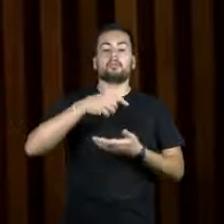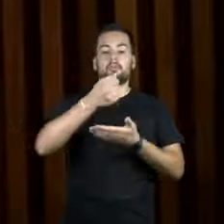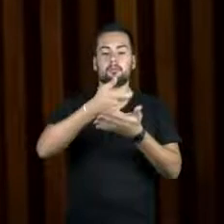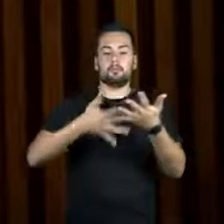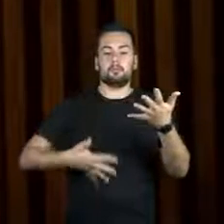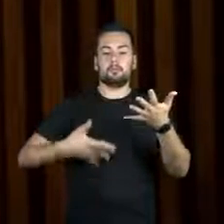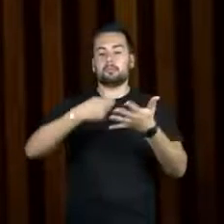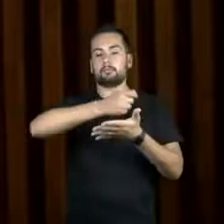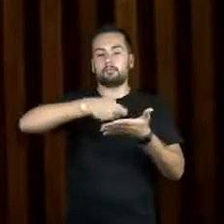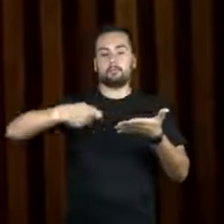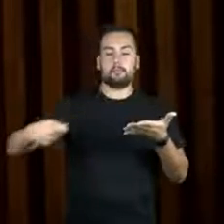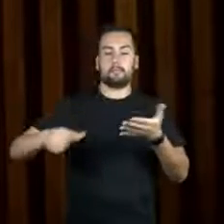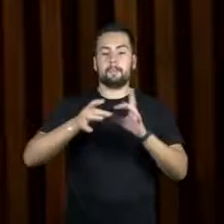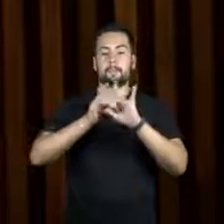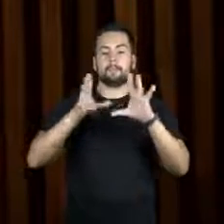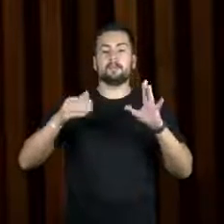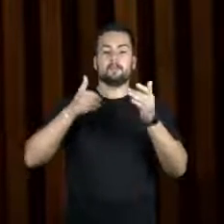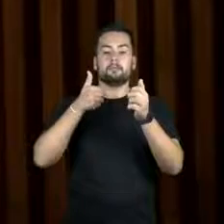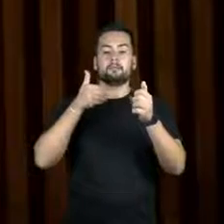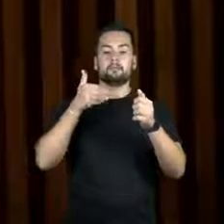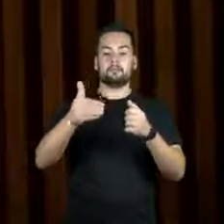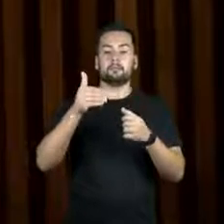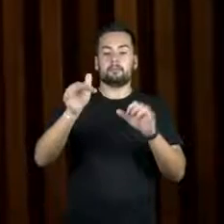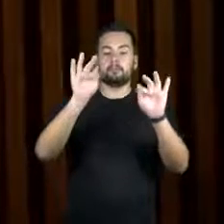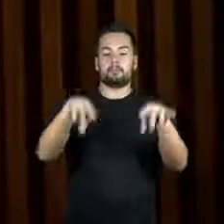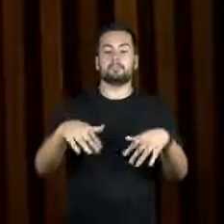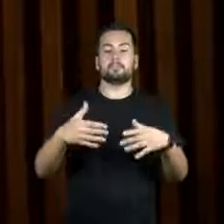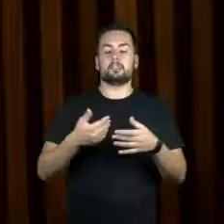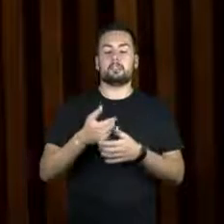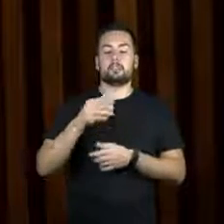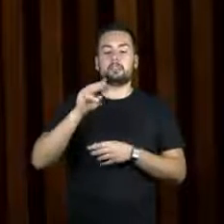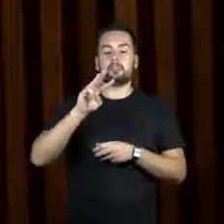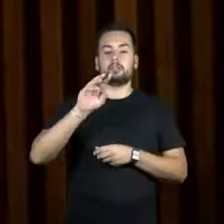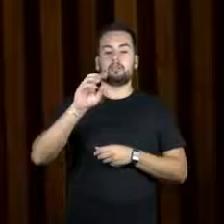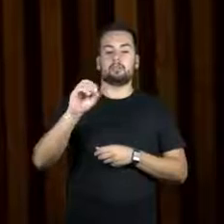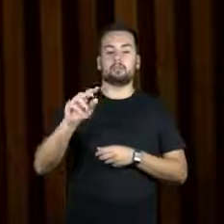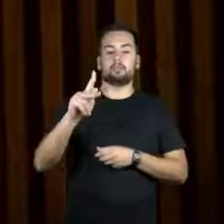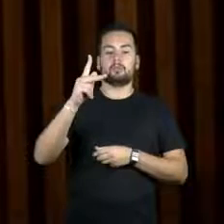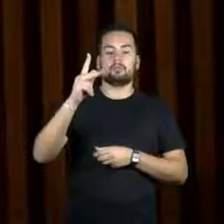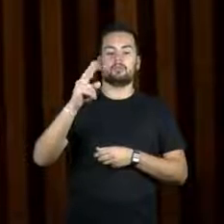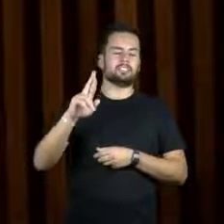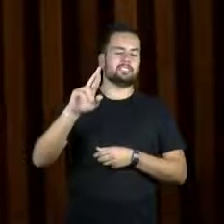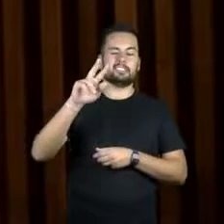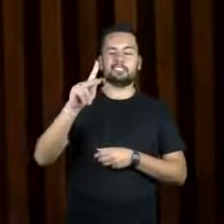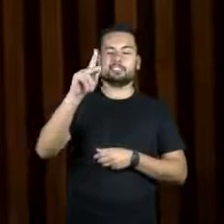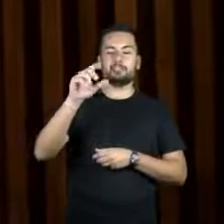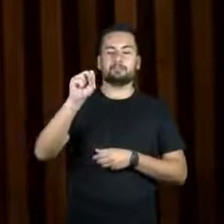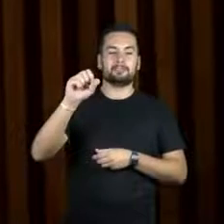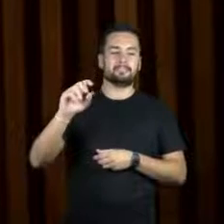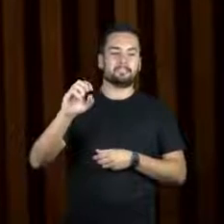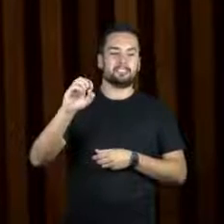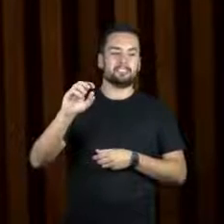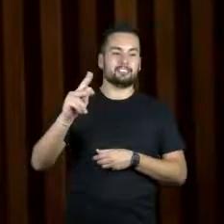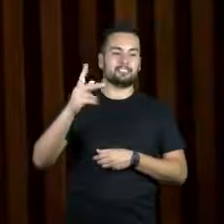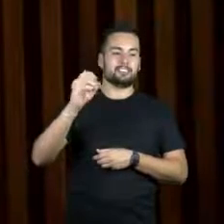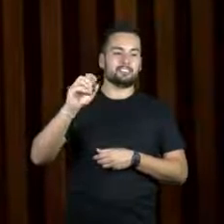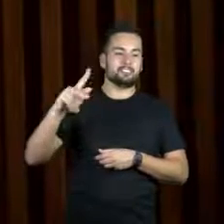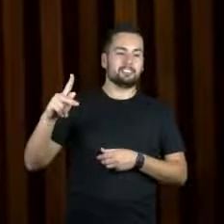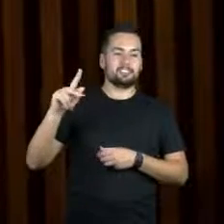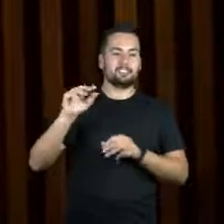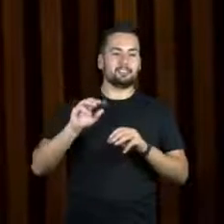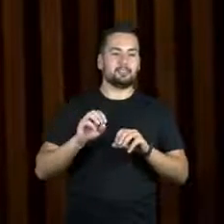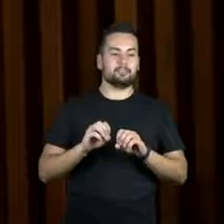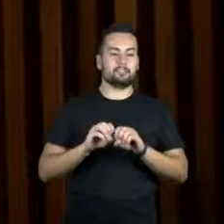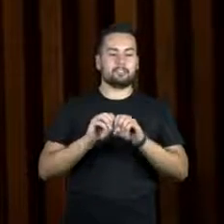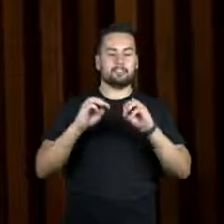será disponibilizado próximo ao final do workshop, e seus certificados serão enviados por e-mail. Para quem está aqui no auditório, o certificado